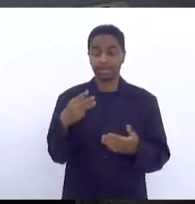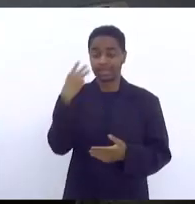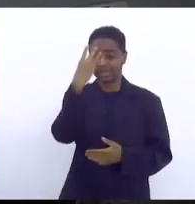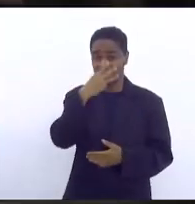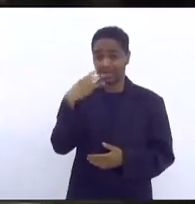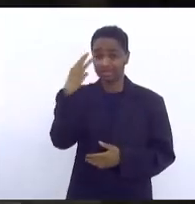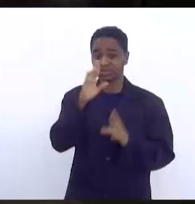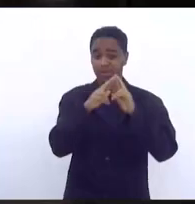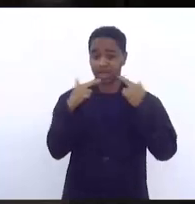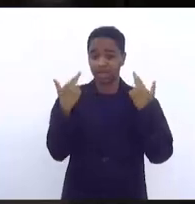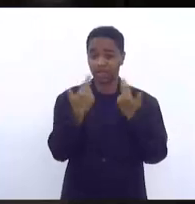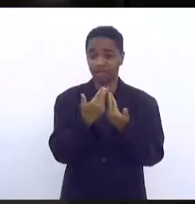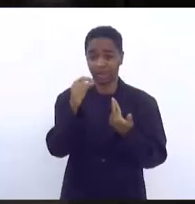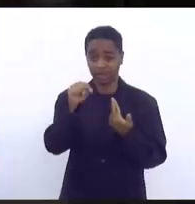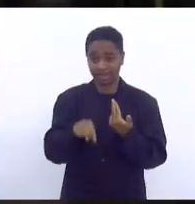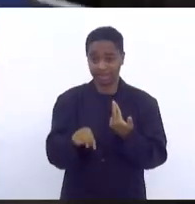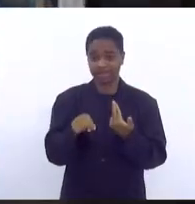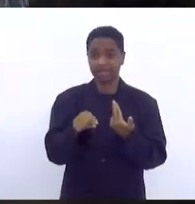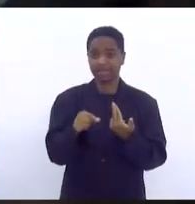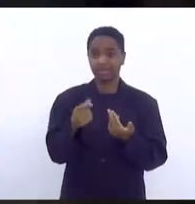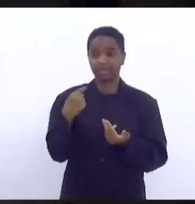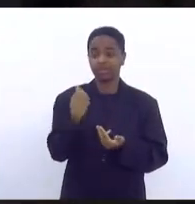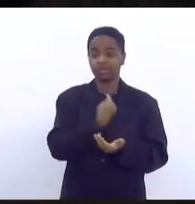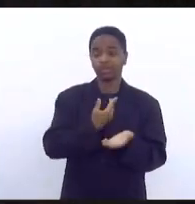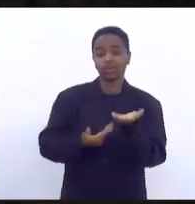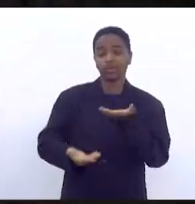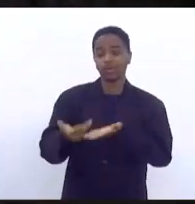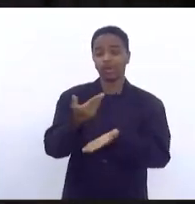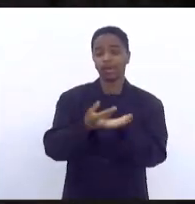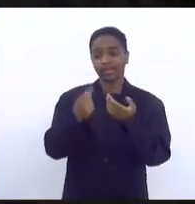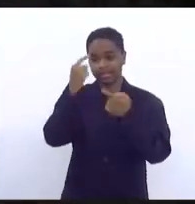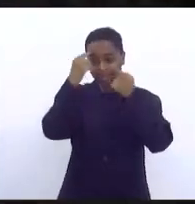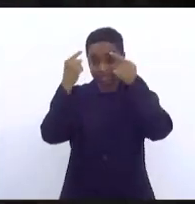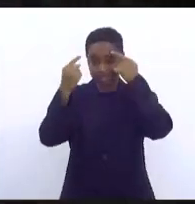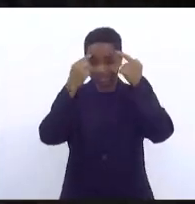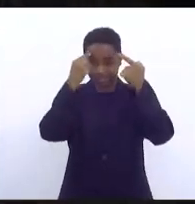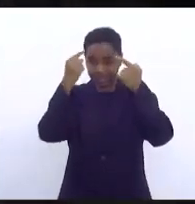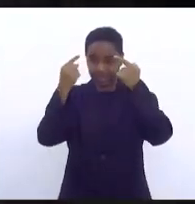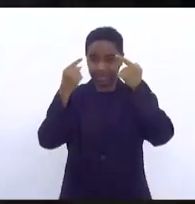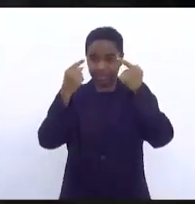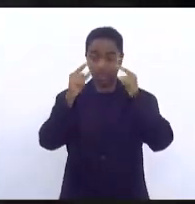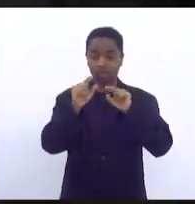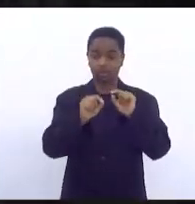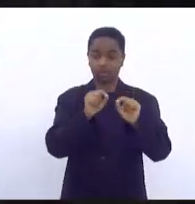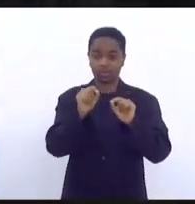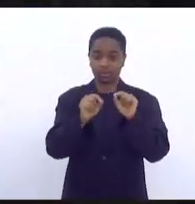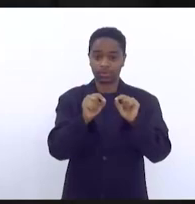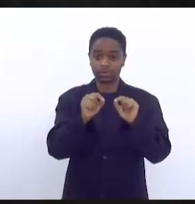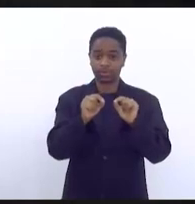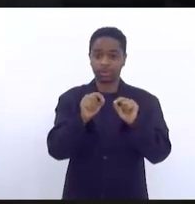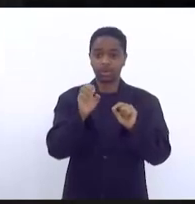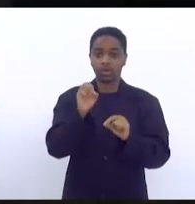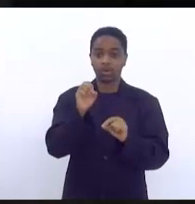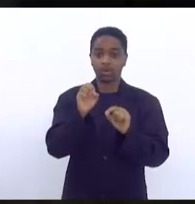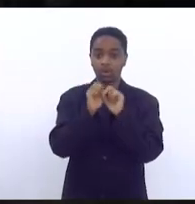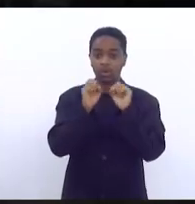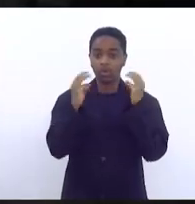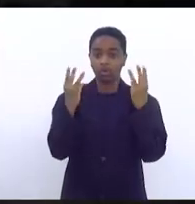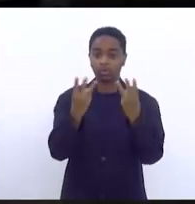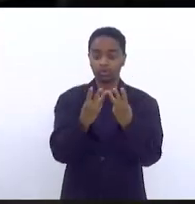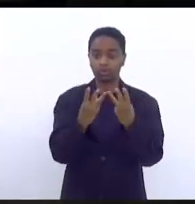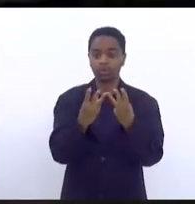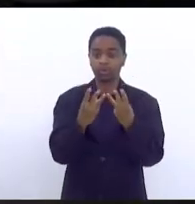audiência pública partilhamos aqui da ideia radical que a própria ONU prevê desde